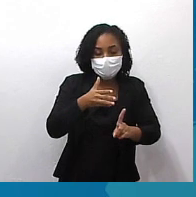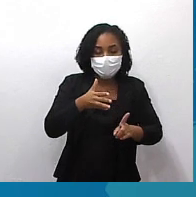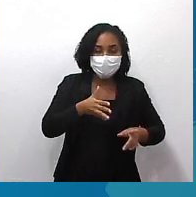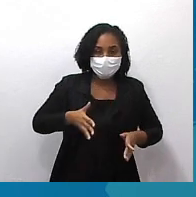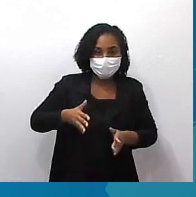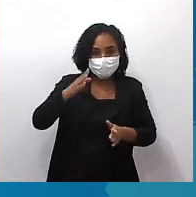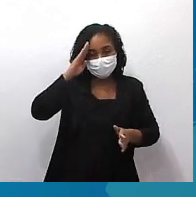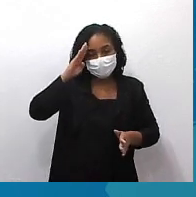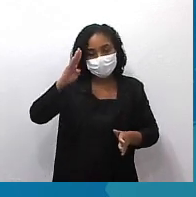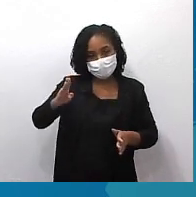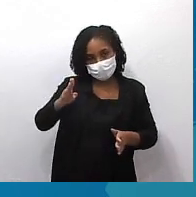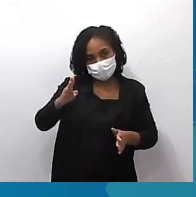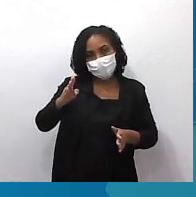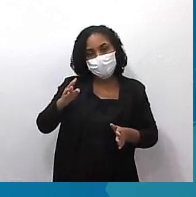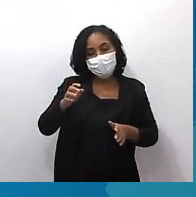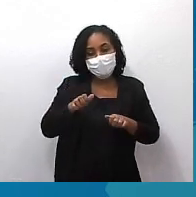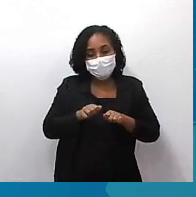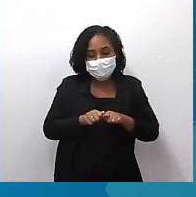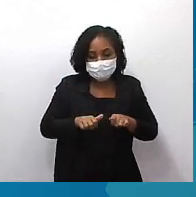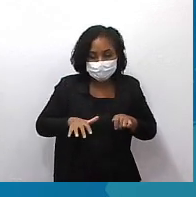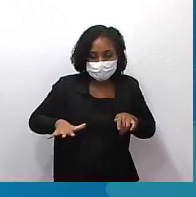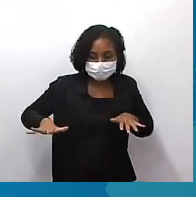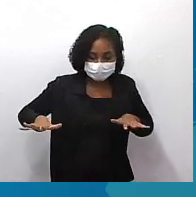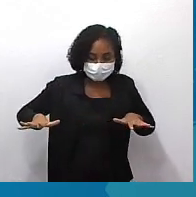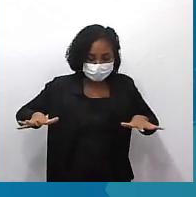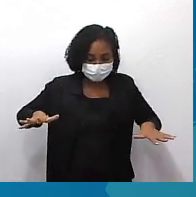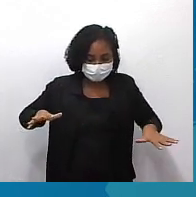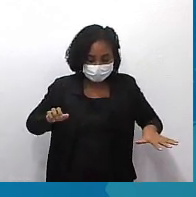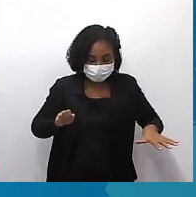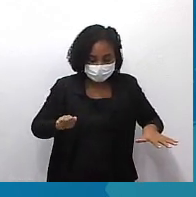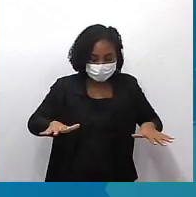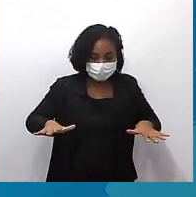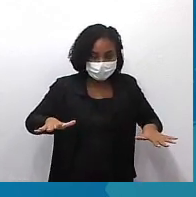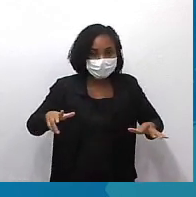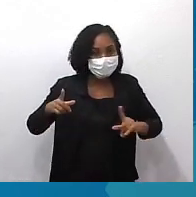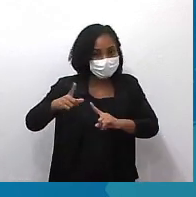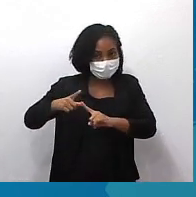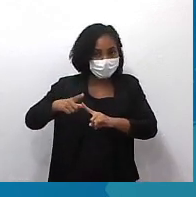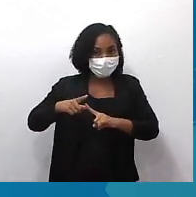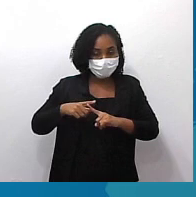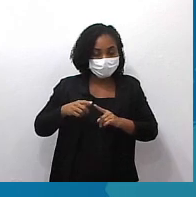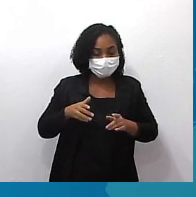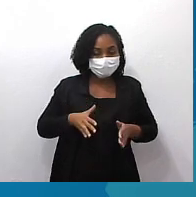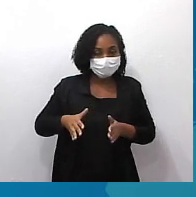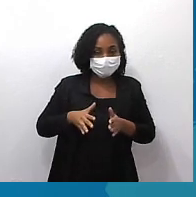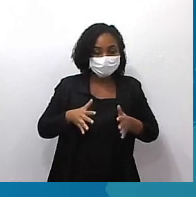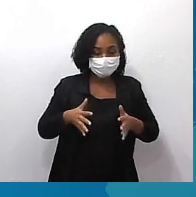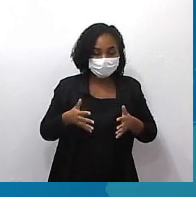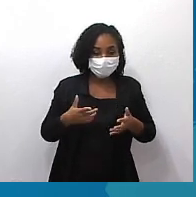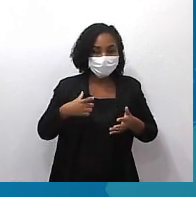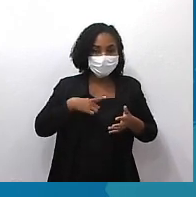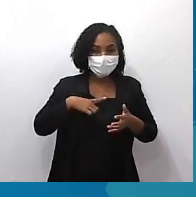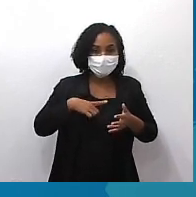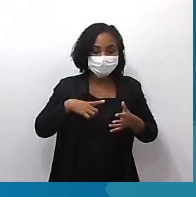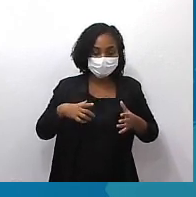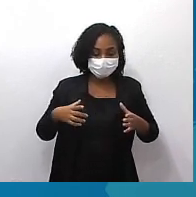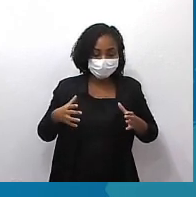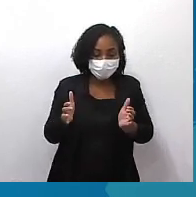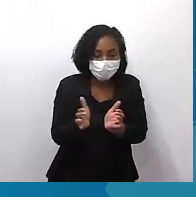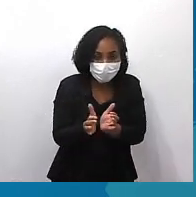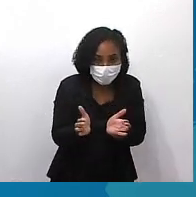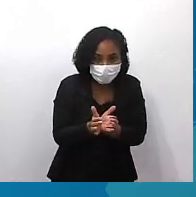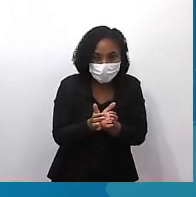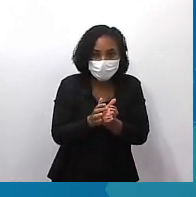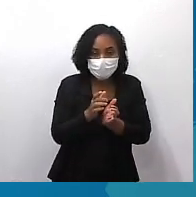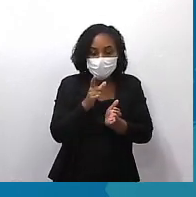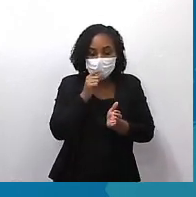afluentes. Todos esses rios, né, afluentes, subafluentes e o rio principal, formam uma rede hidrográfica, tá? E